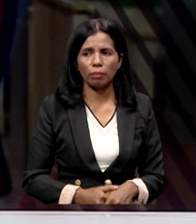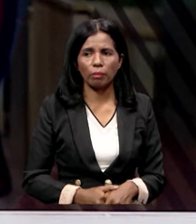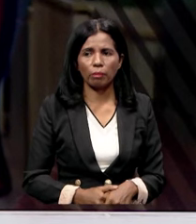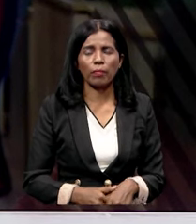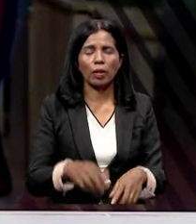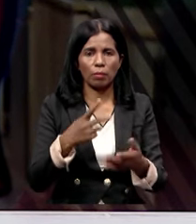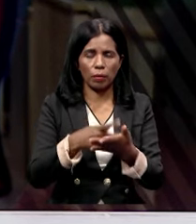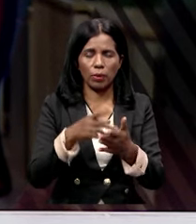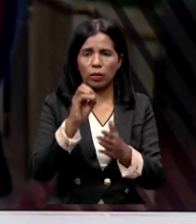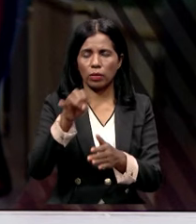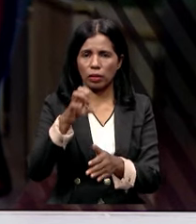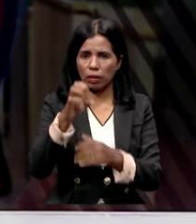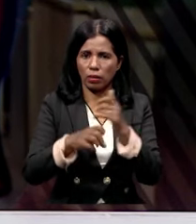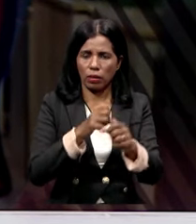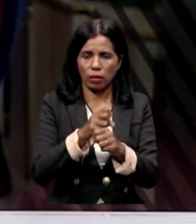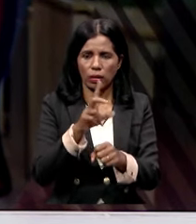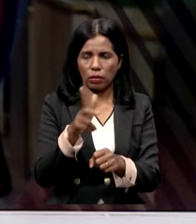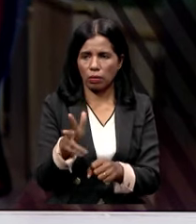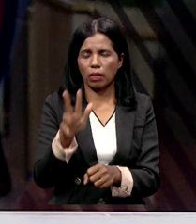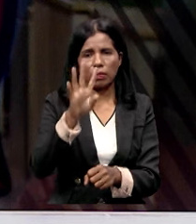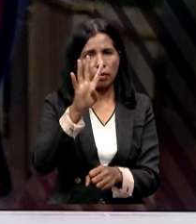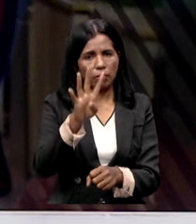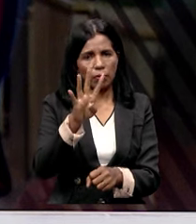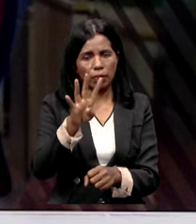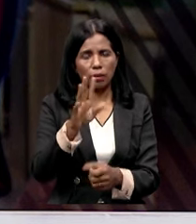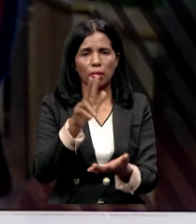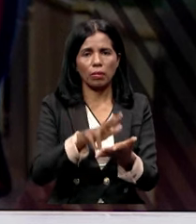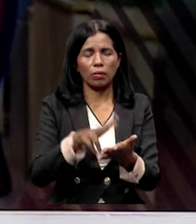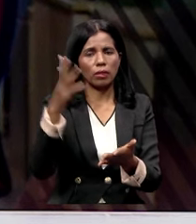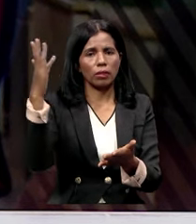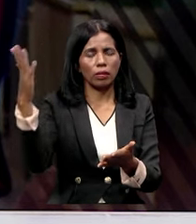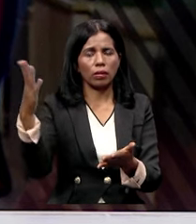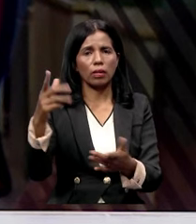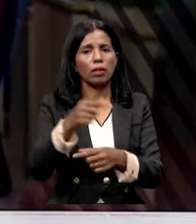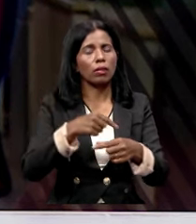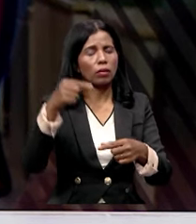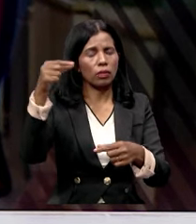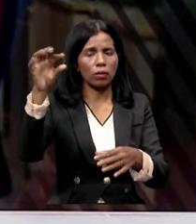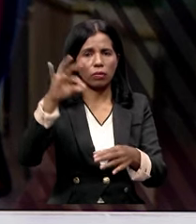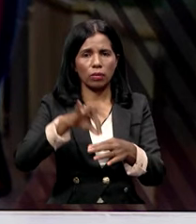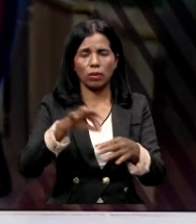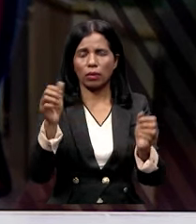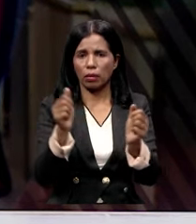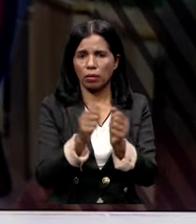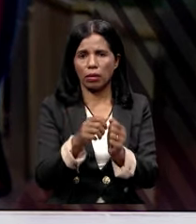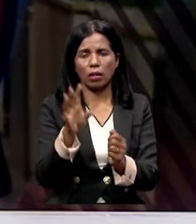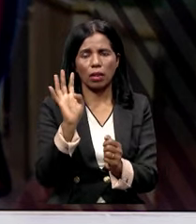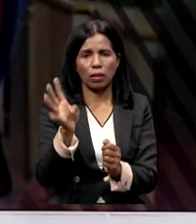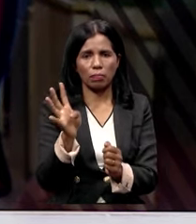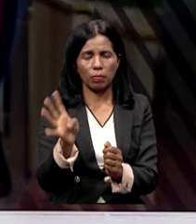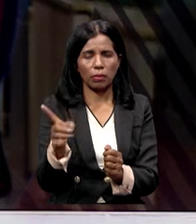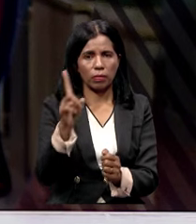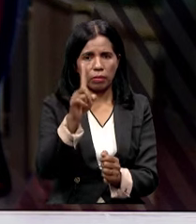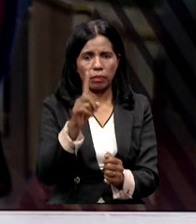Proposta Orçamento Geral do Estado tem reunião nulo resting hat, aprovado e a final global, ou votos a favor hat nulo resting